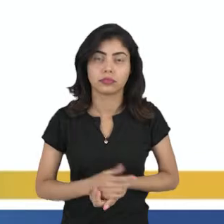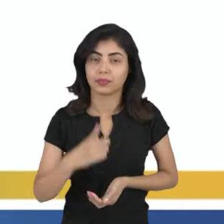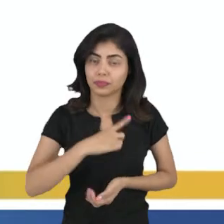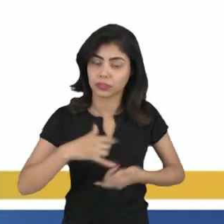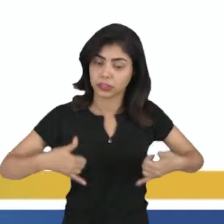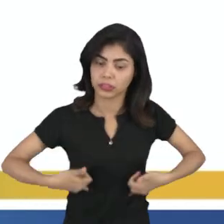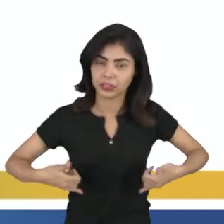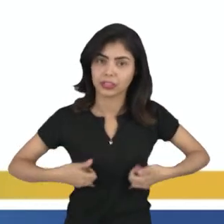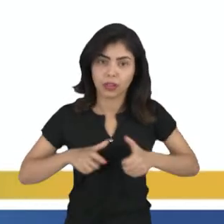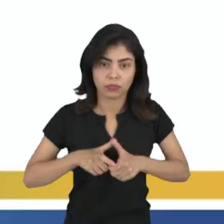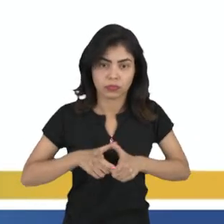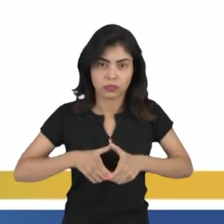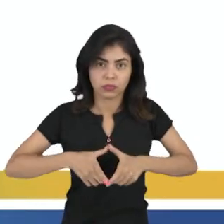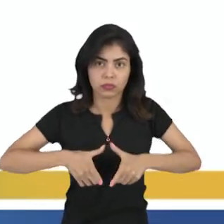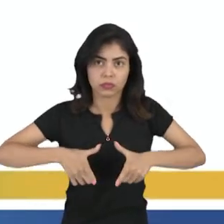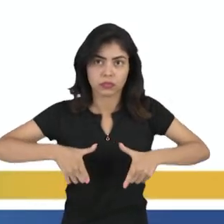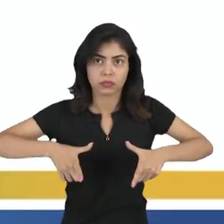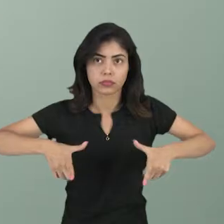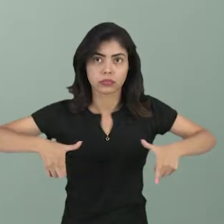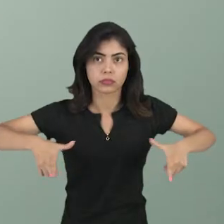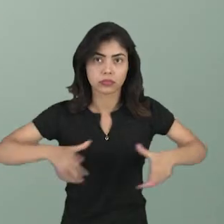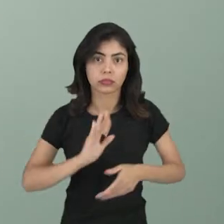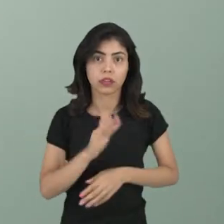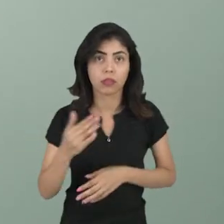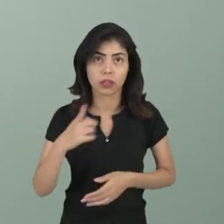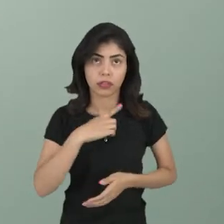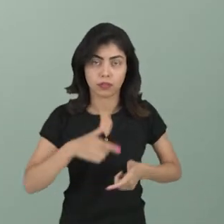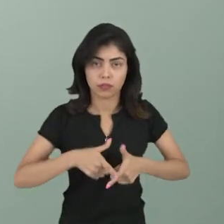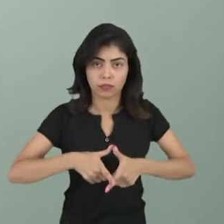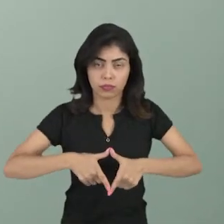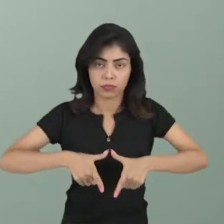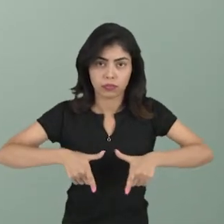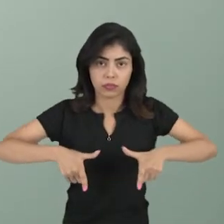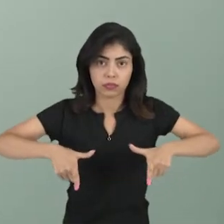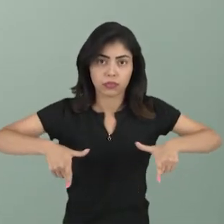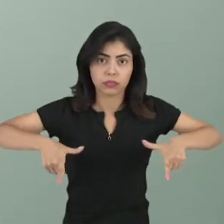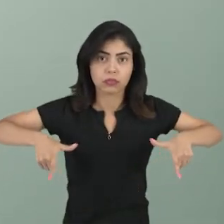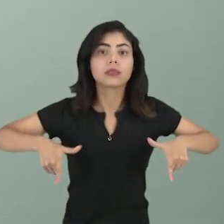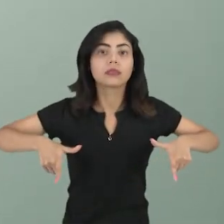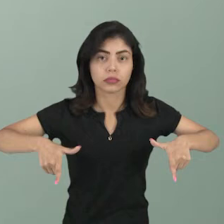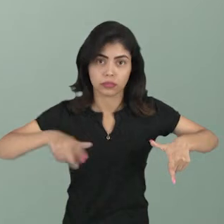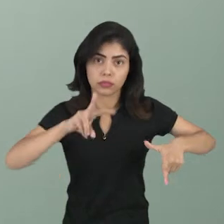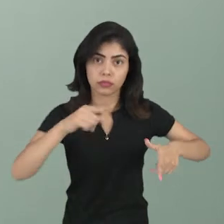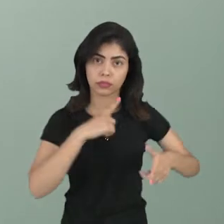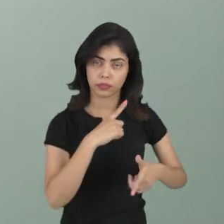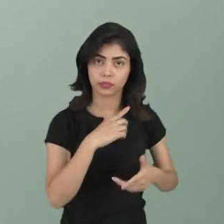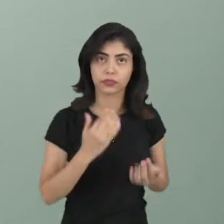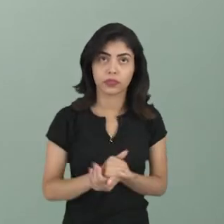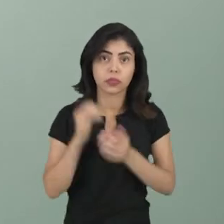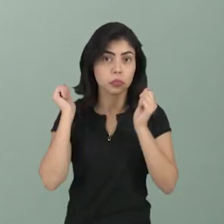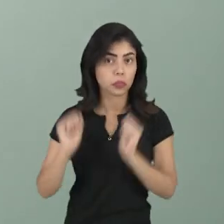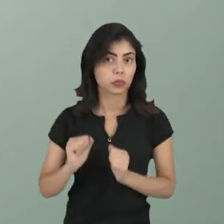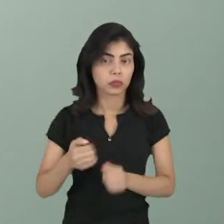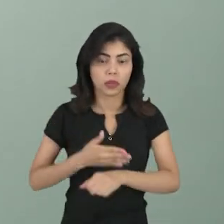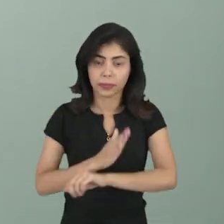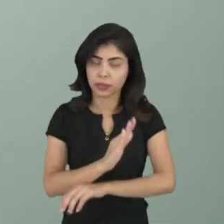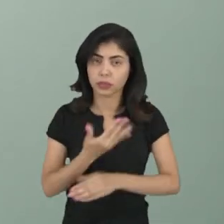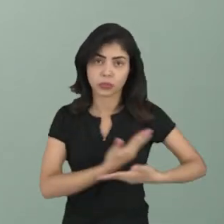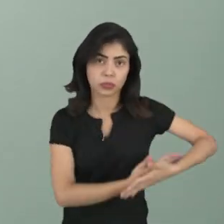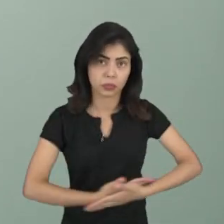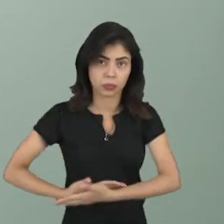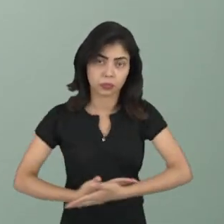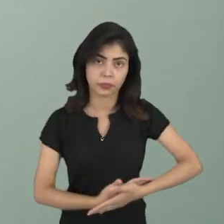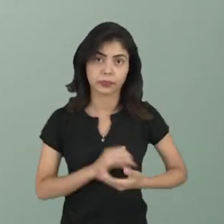sofrer uma certa dilatação. E somente quando tiver a dilatação necessária que vai permitir a passagem do